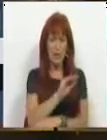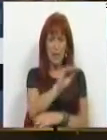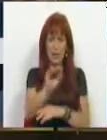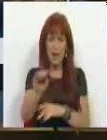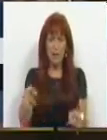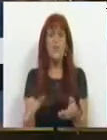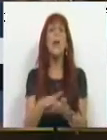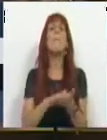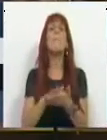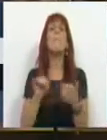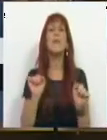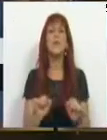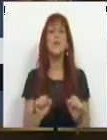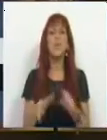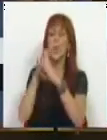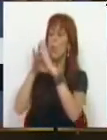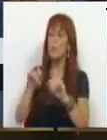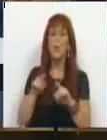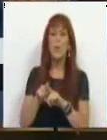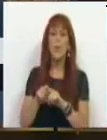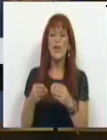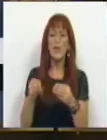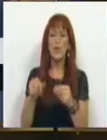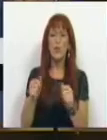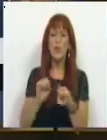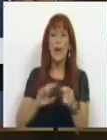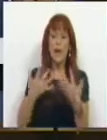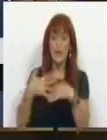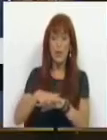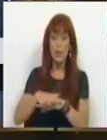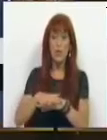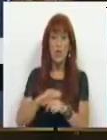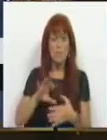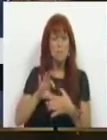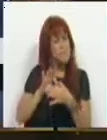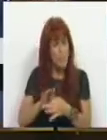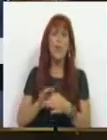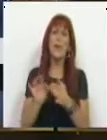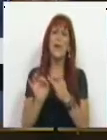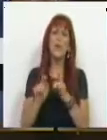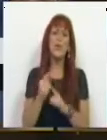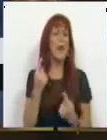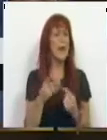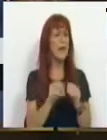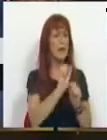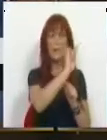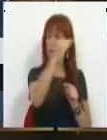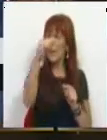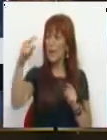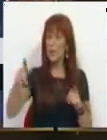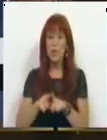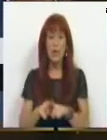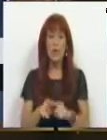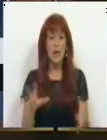alimentar baseado num modelo territorial integrado, enraizado nas características de cada território,